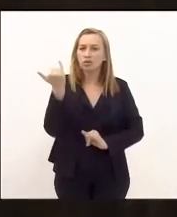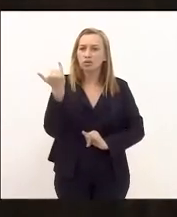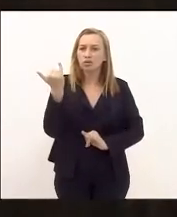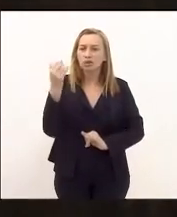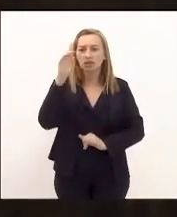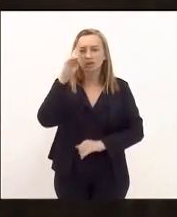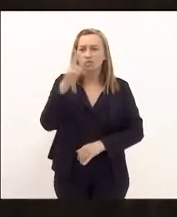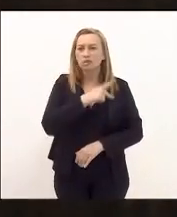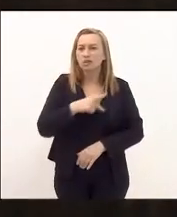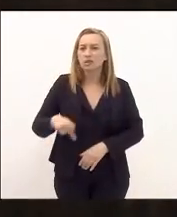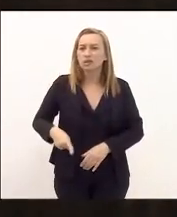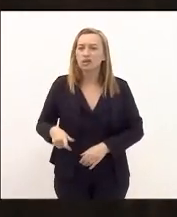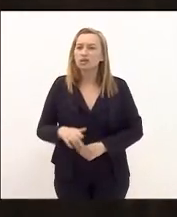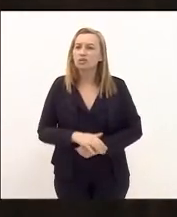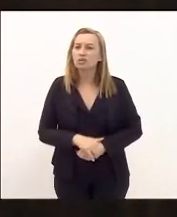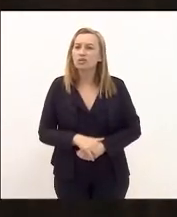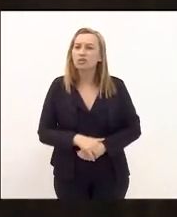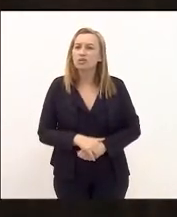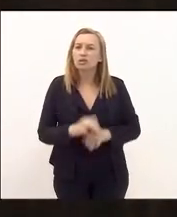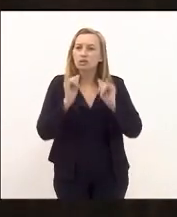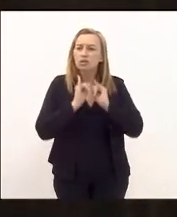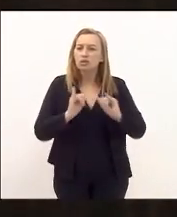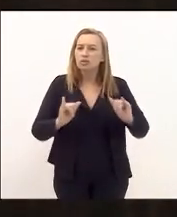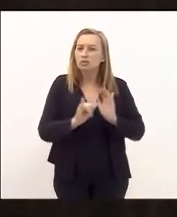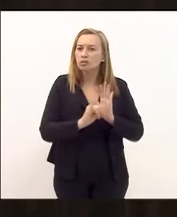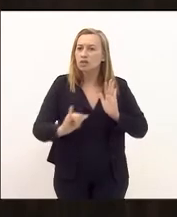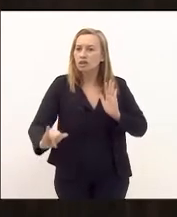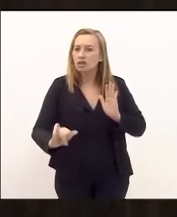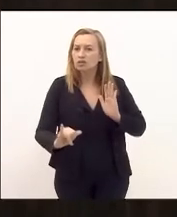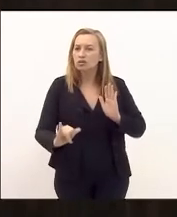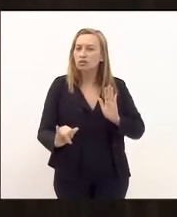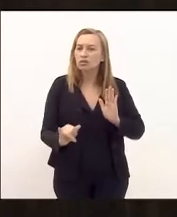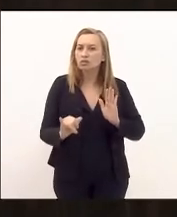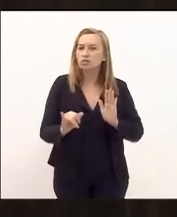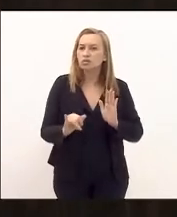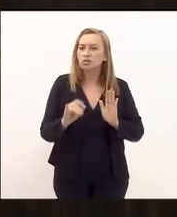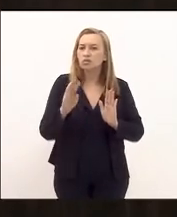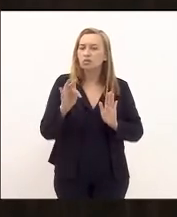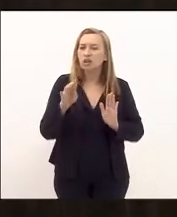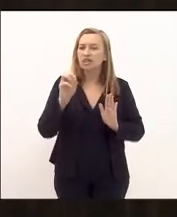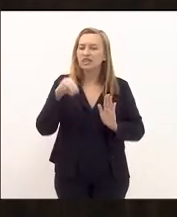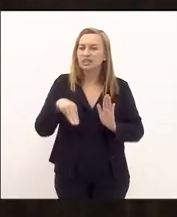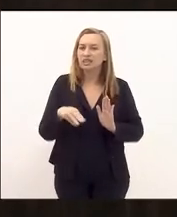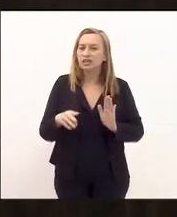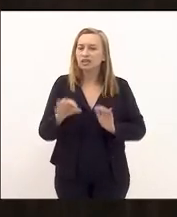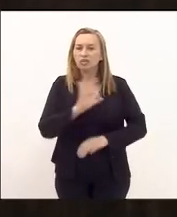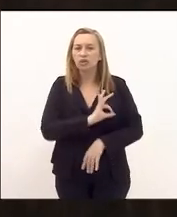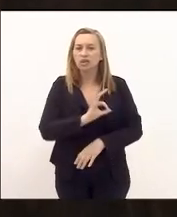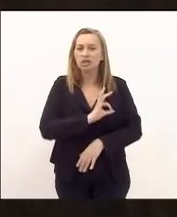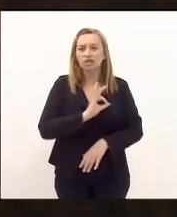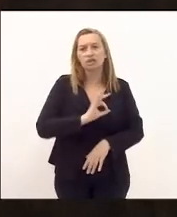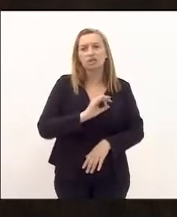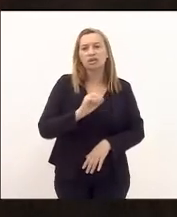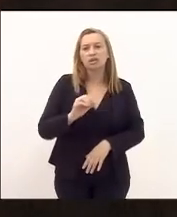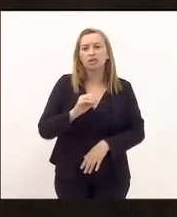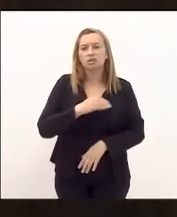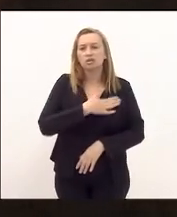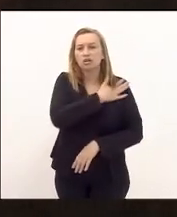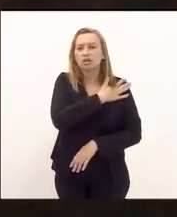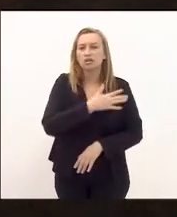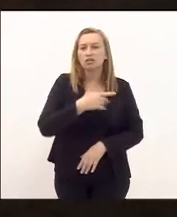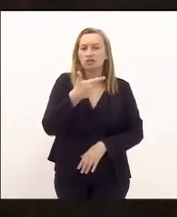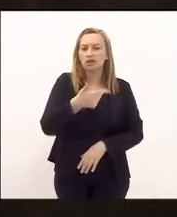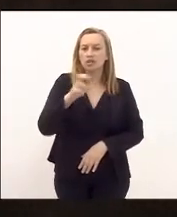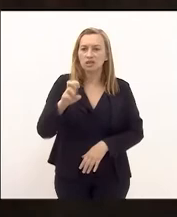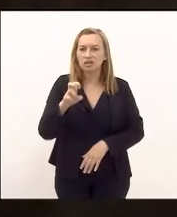senhor presidente. Foi publicado no boletim da Polícia Militar, número 25, dia 4 de outubro de 21,